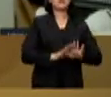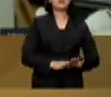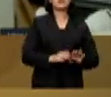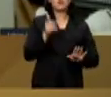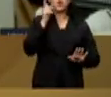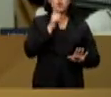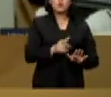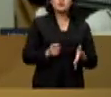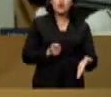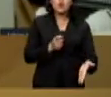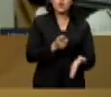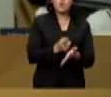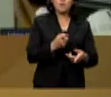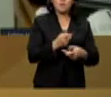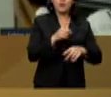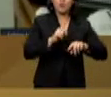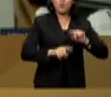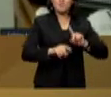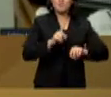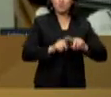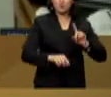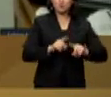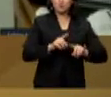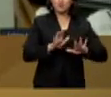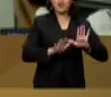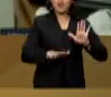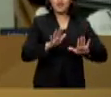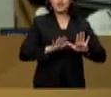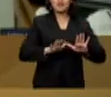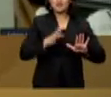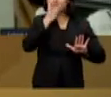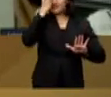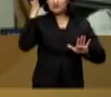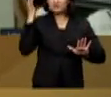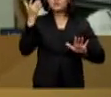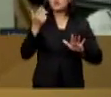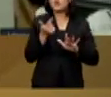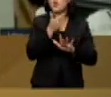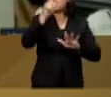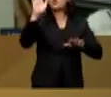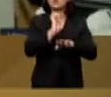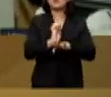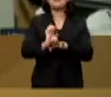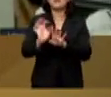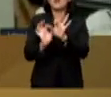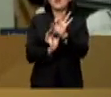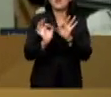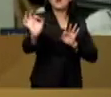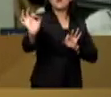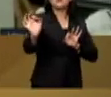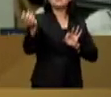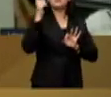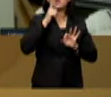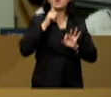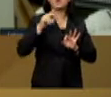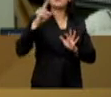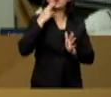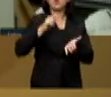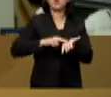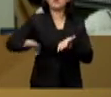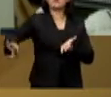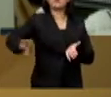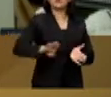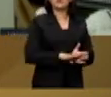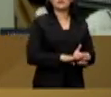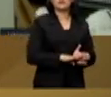outra unidade da federação a milhares de quilômetros e recebe o seu pedido em alguns dias. Na outra ponta, grandes